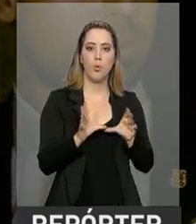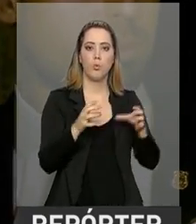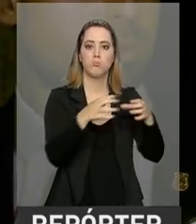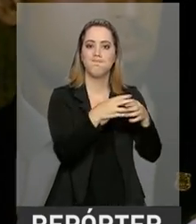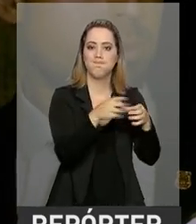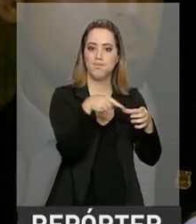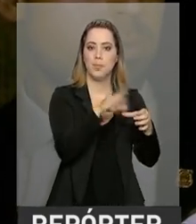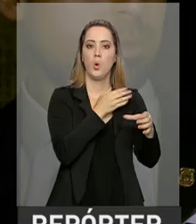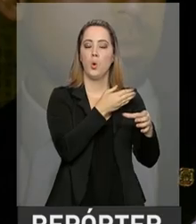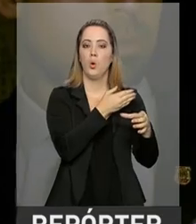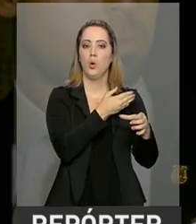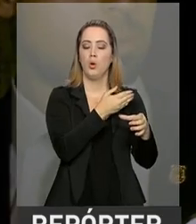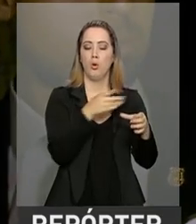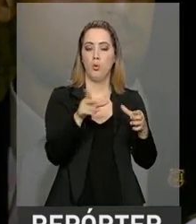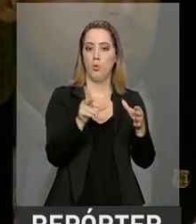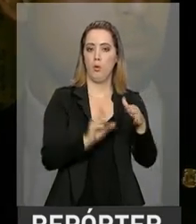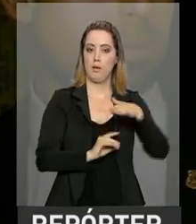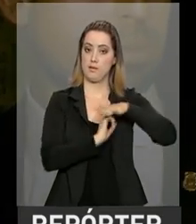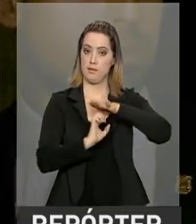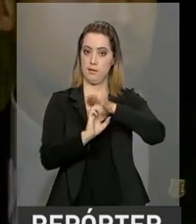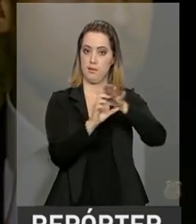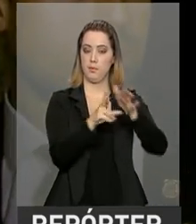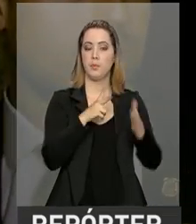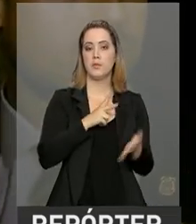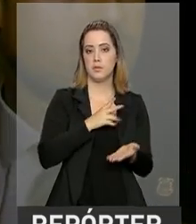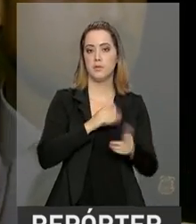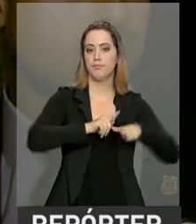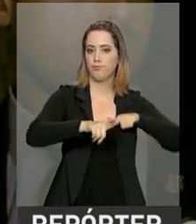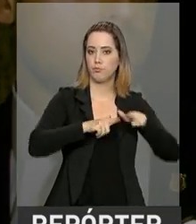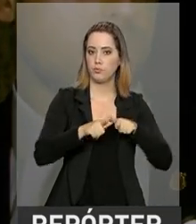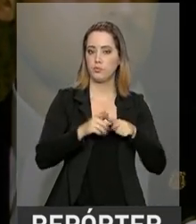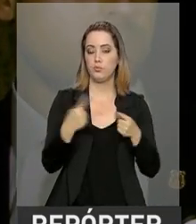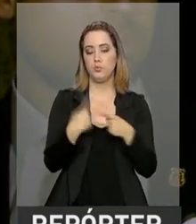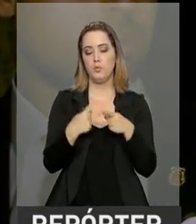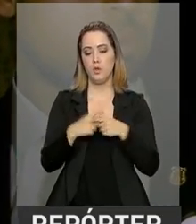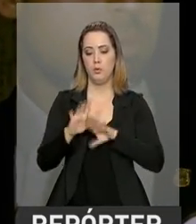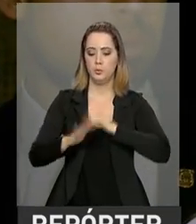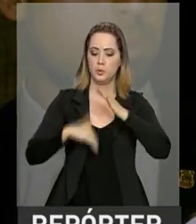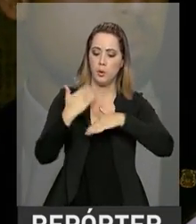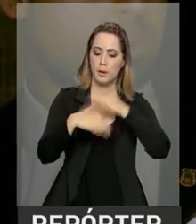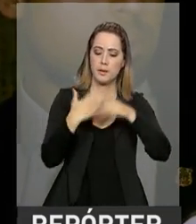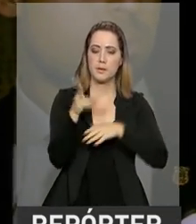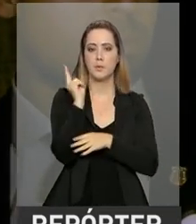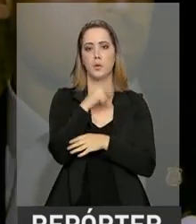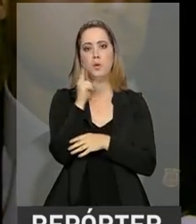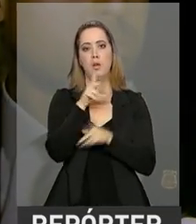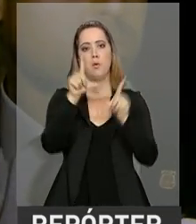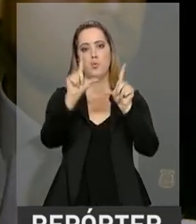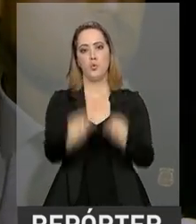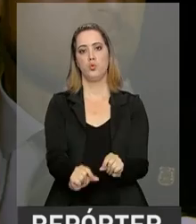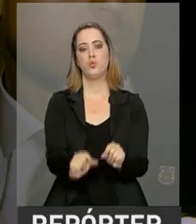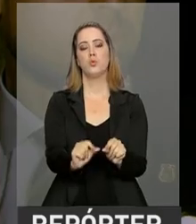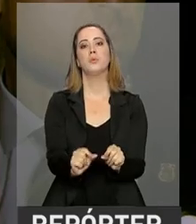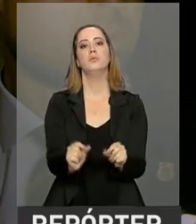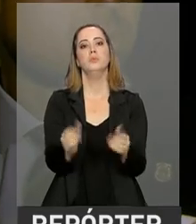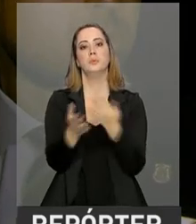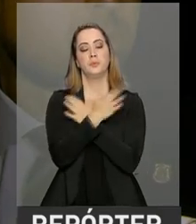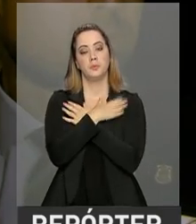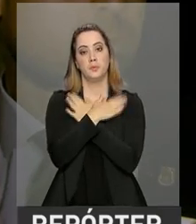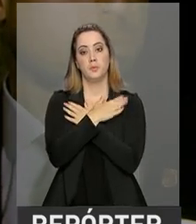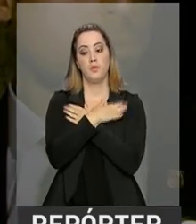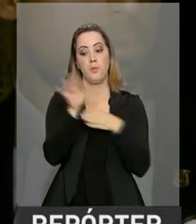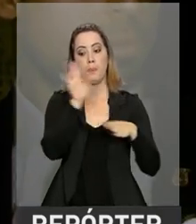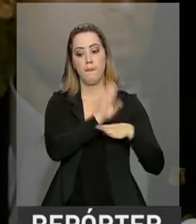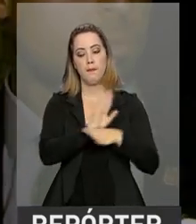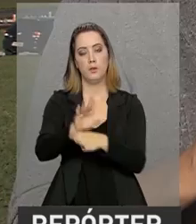porque se efetivamente o reequilíbrio das contas vai gerar um um crescimento rápido do Brasil uma redução do desemprego isso vai atender basicamente